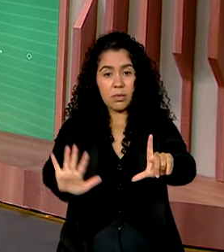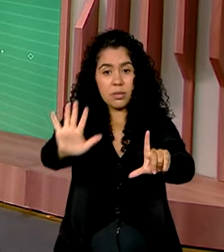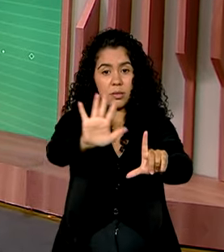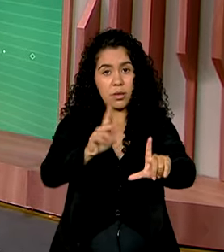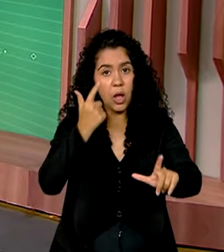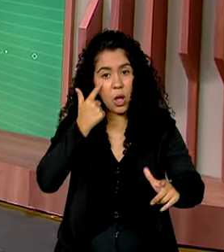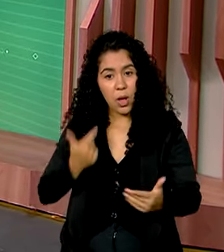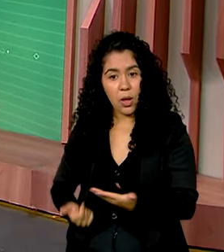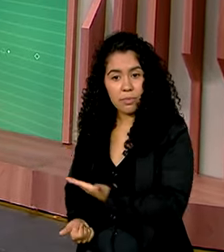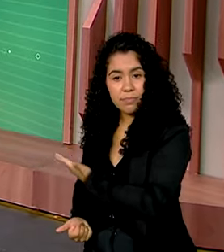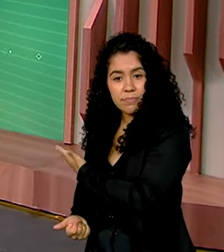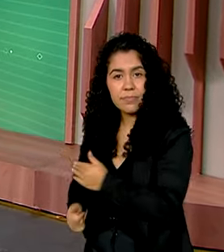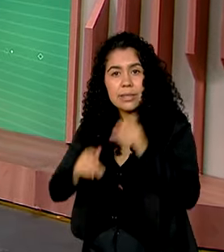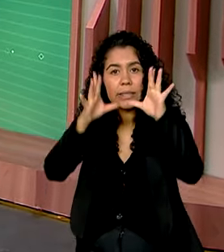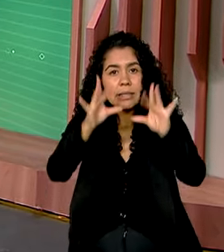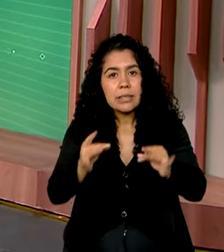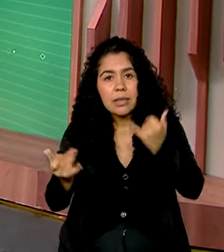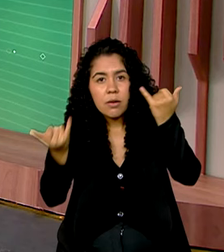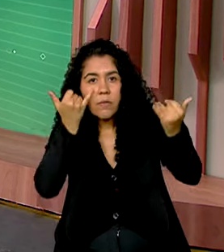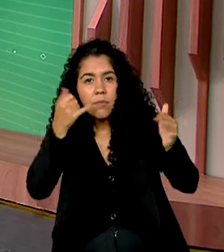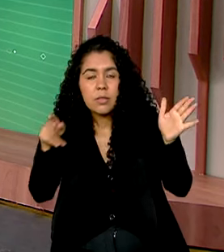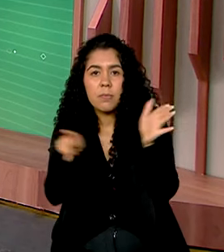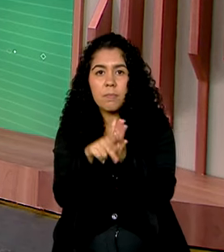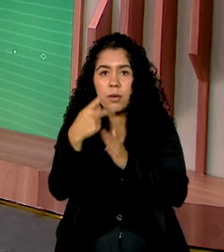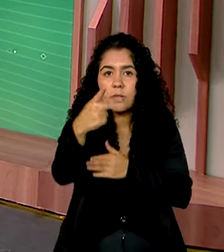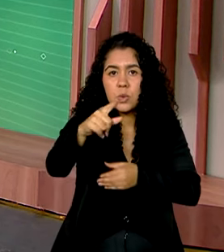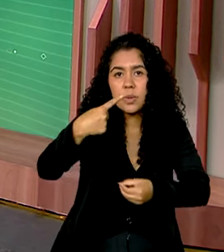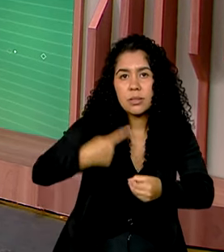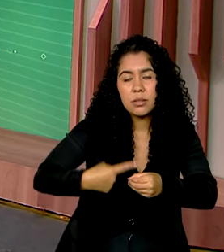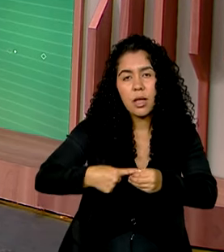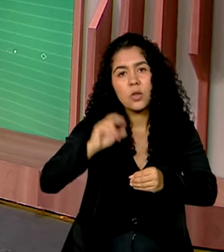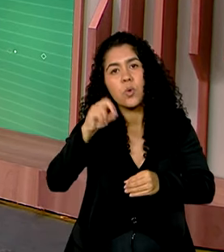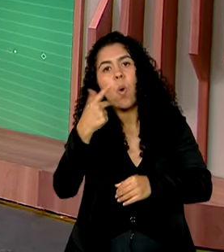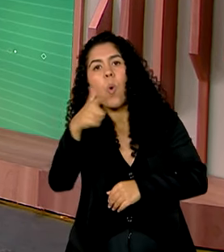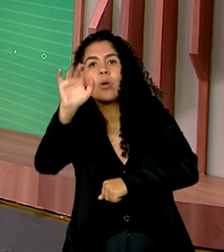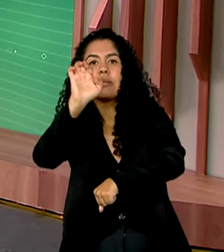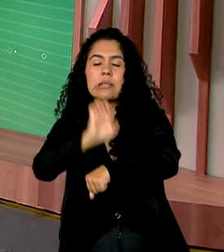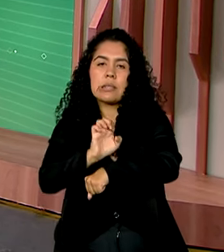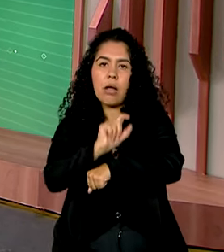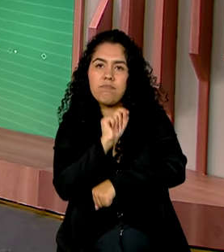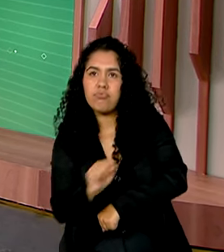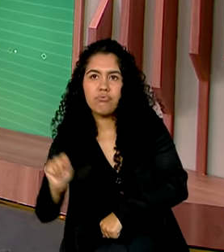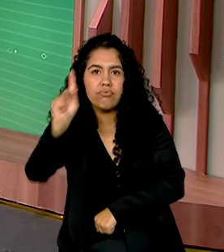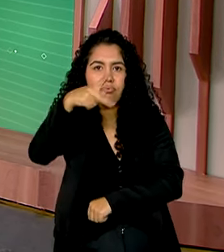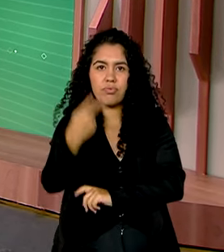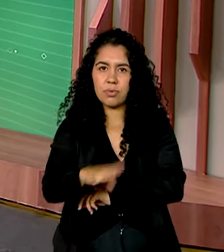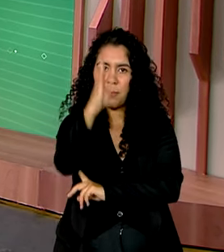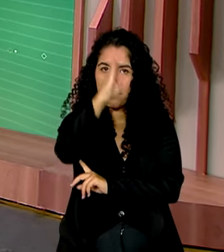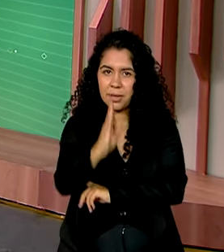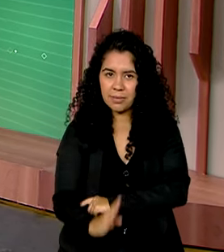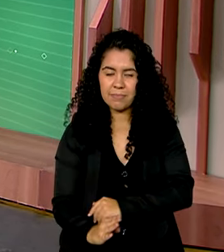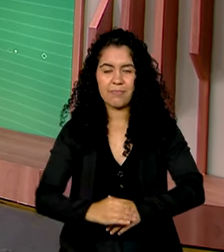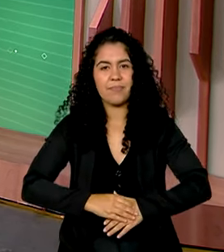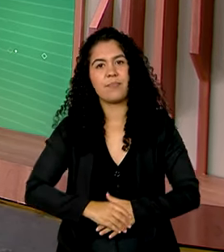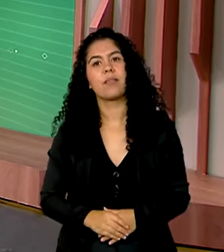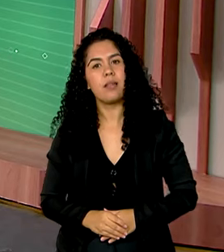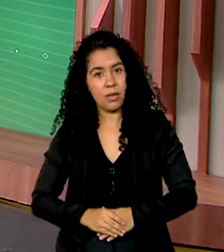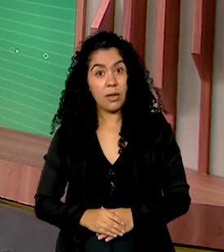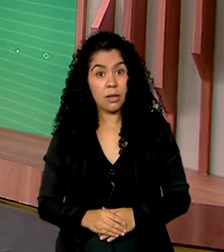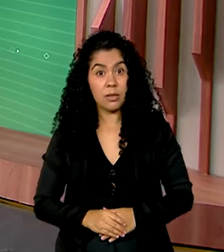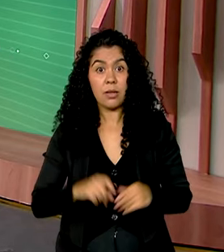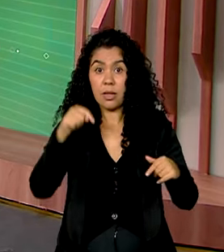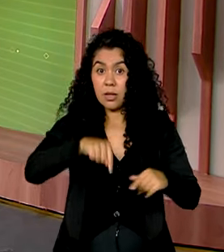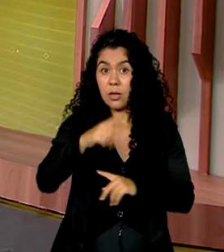gov.br/comunicabr para saber mais sobre o seu município ou alguma outra cidade ou região do país. Acesse aí. E